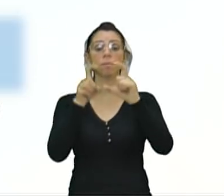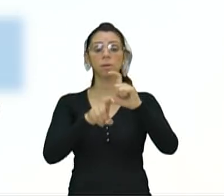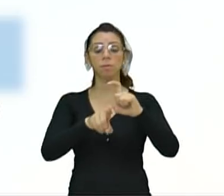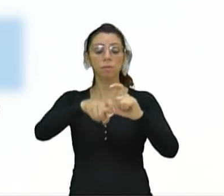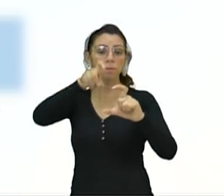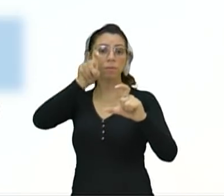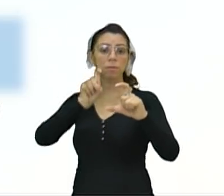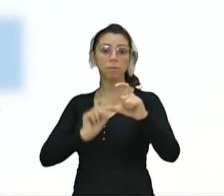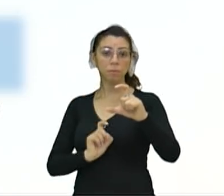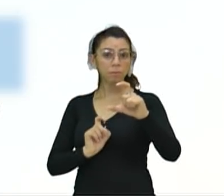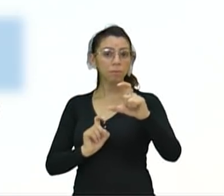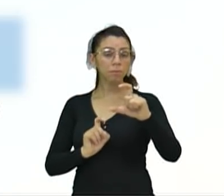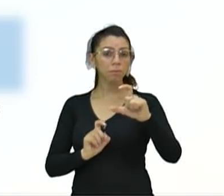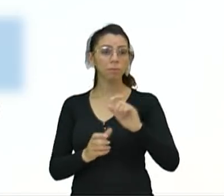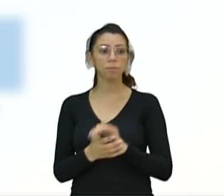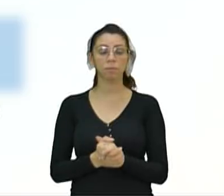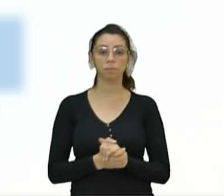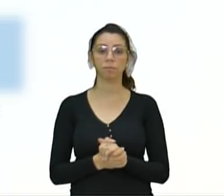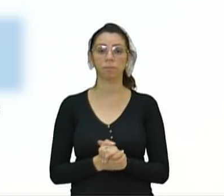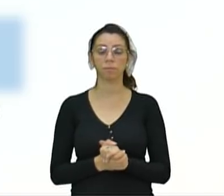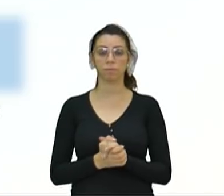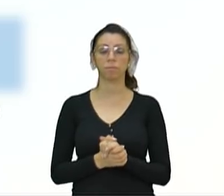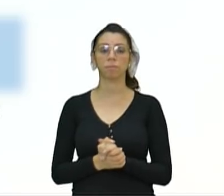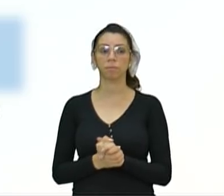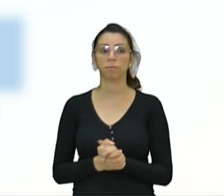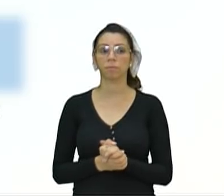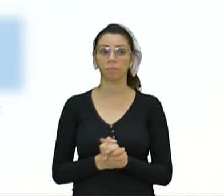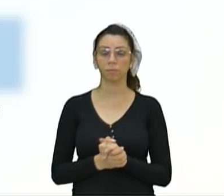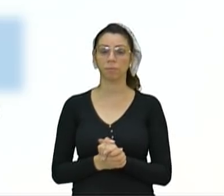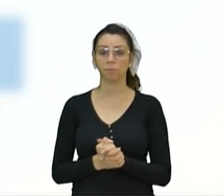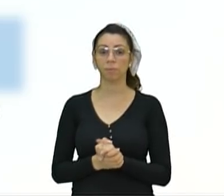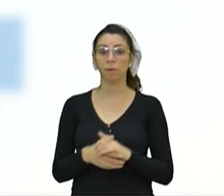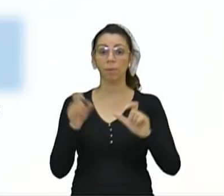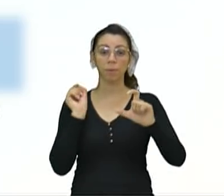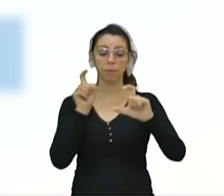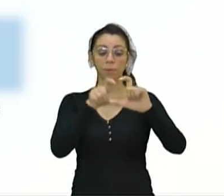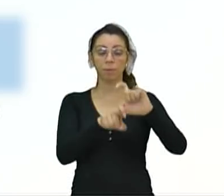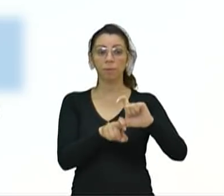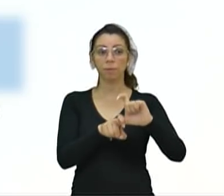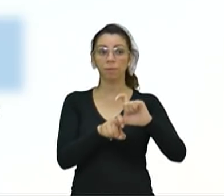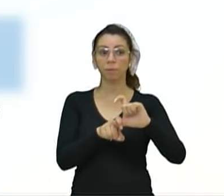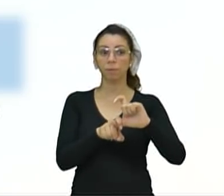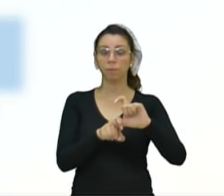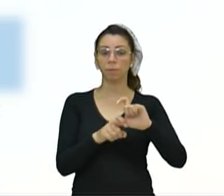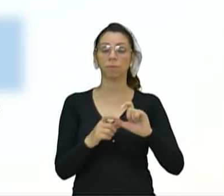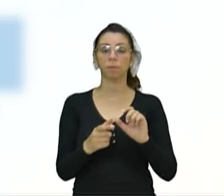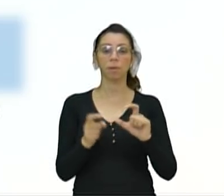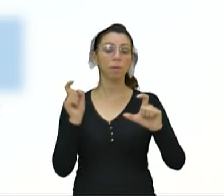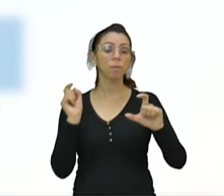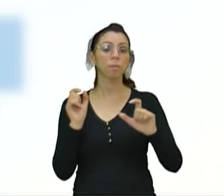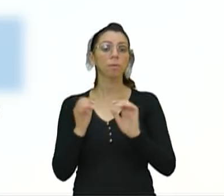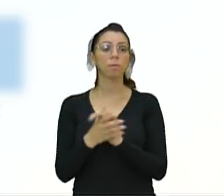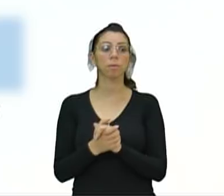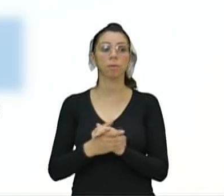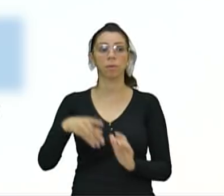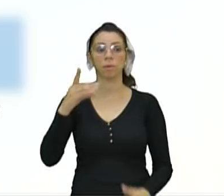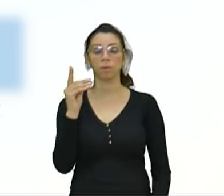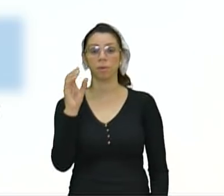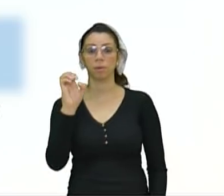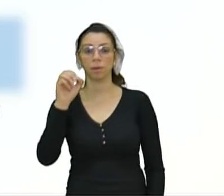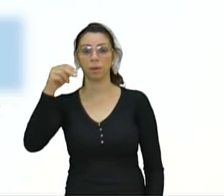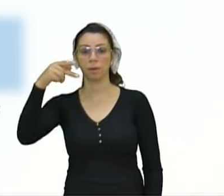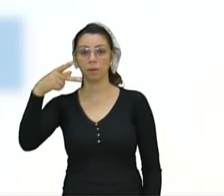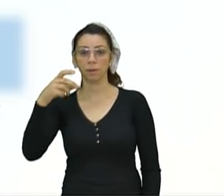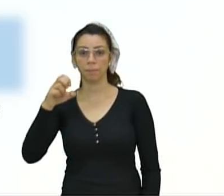significa um evento dependente? Significa o resultado de um evento não afeta o resultado do outro? Ou o resultado